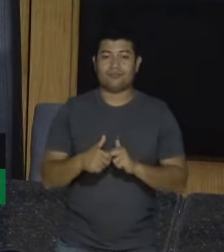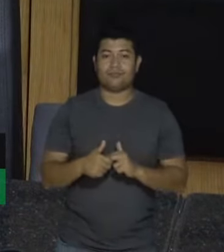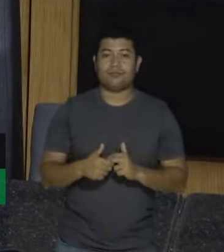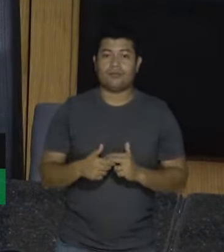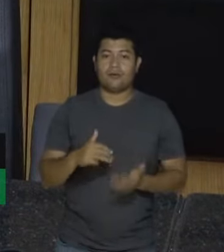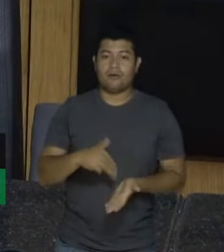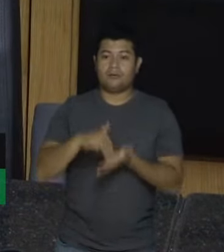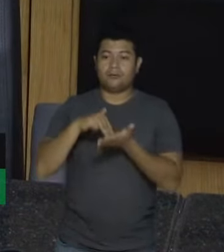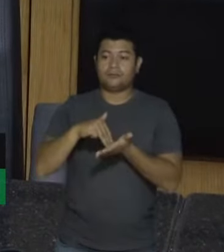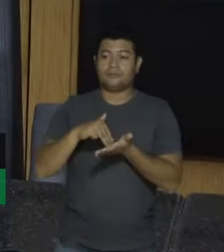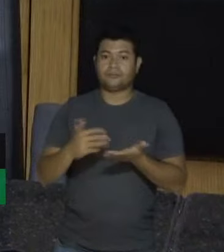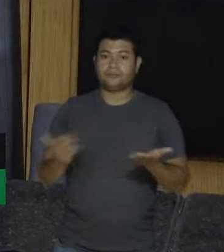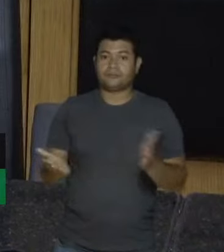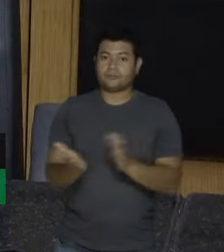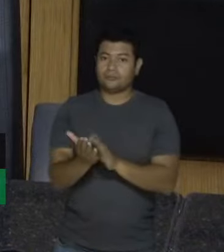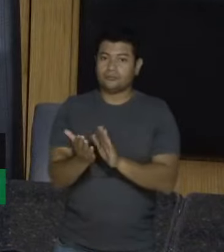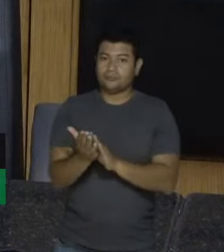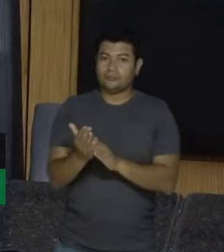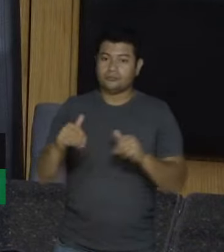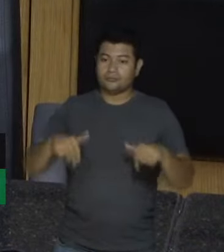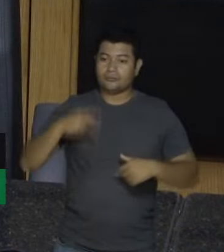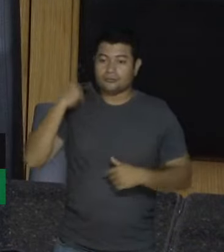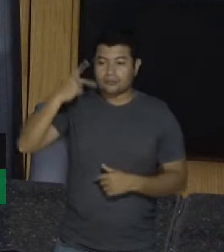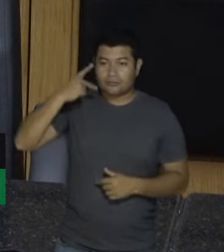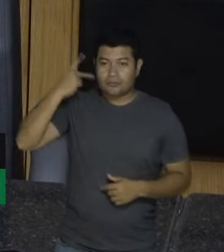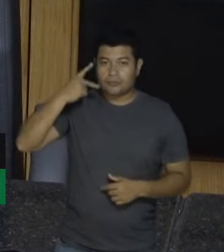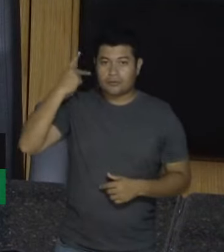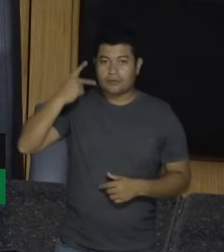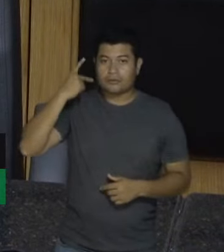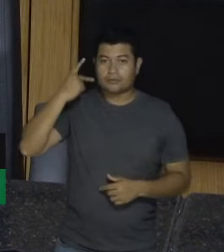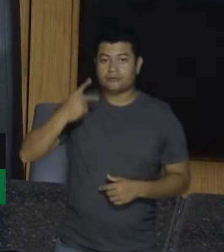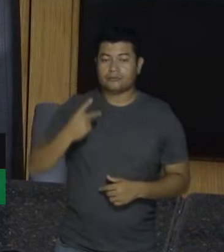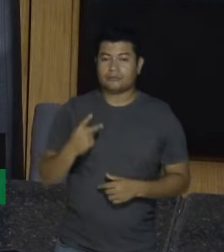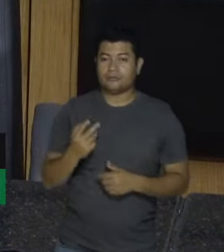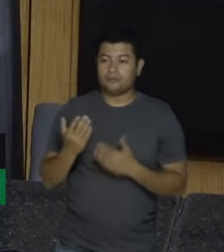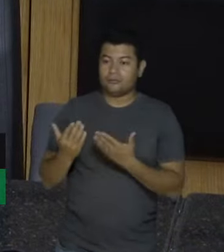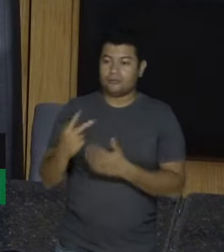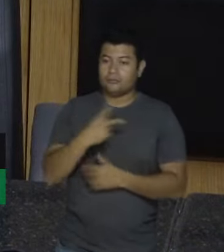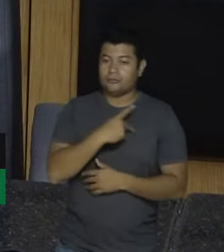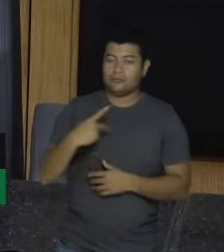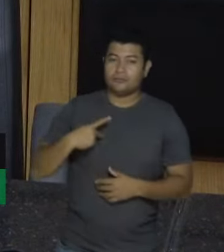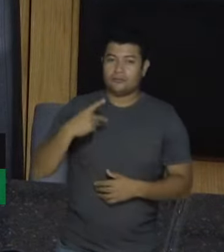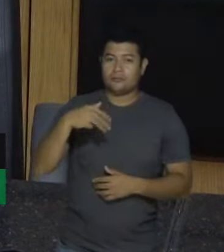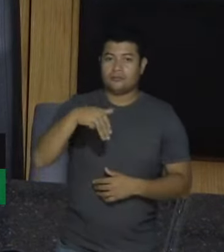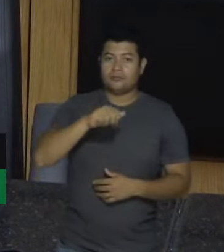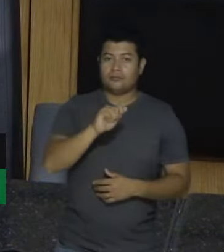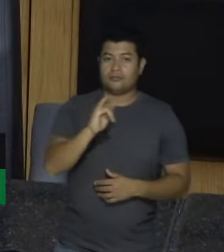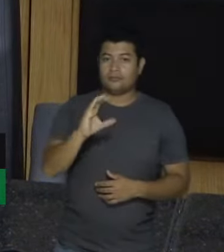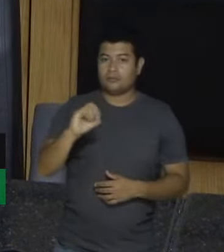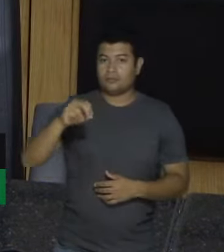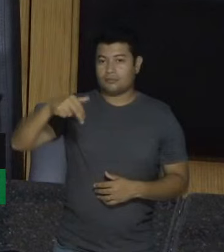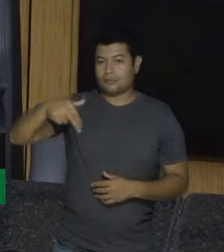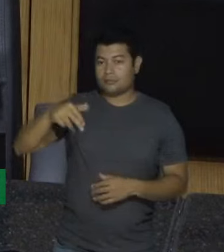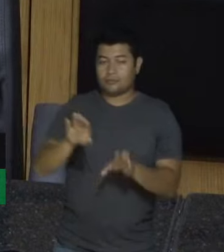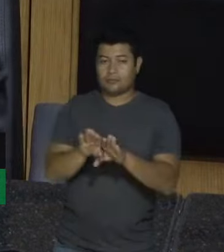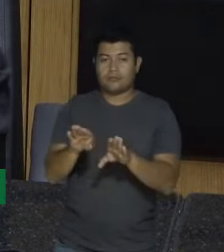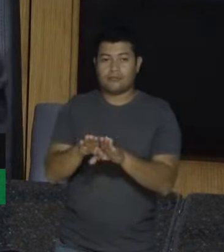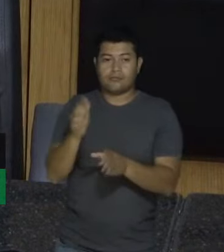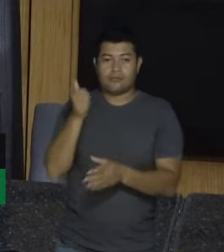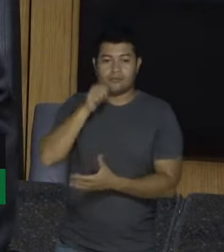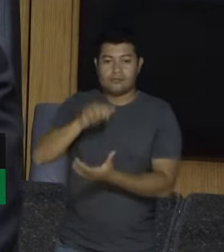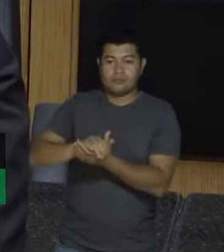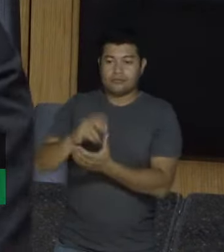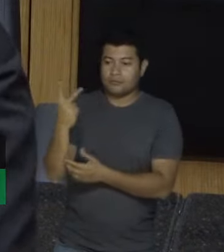parabenizar esse Parlamento ao Pastor Maicon Abud a sua esposa Liana budge pelo trabalho que vem